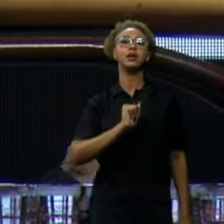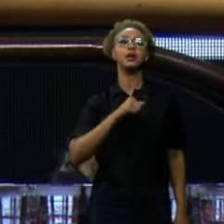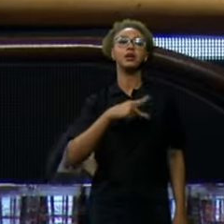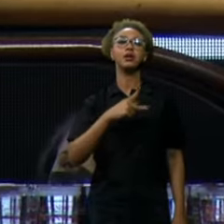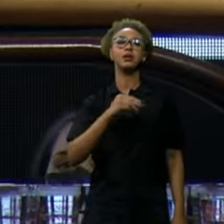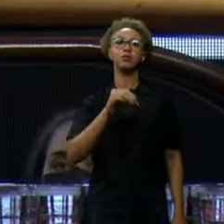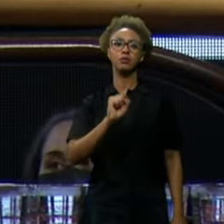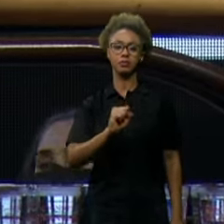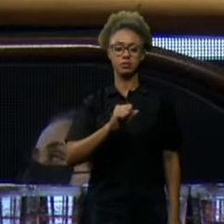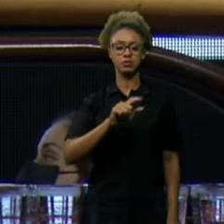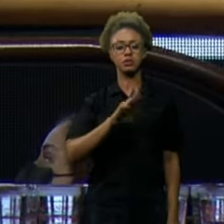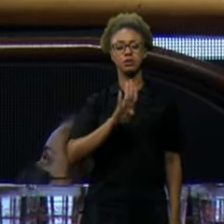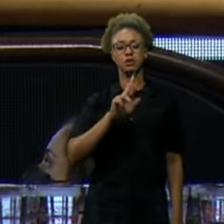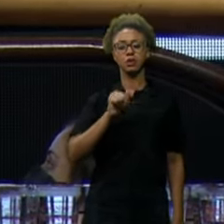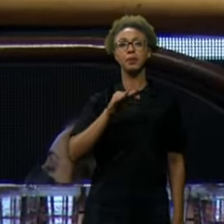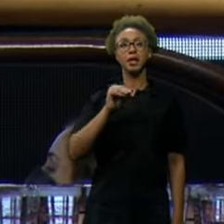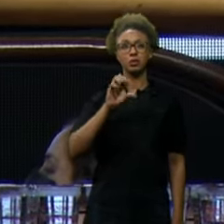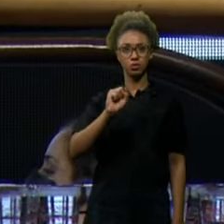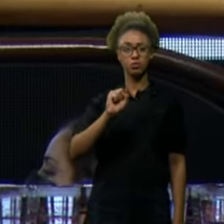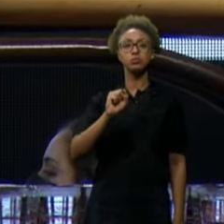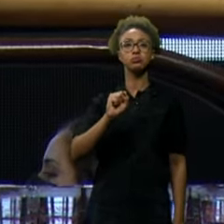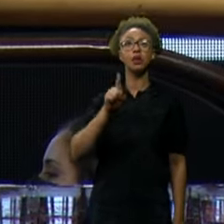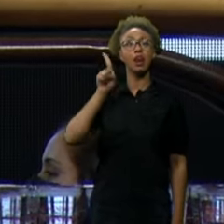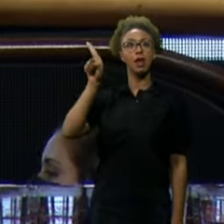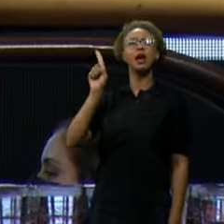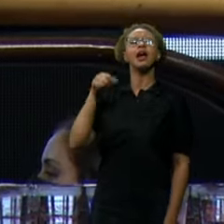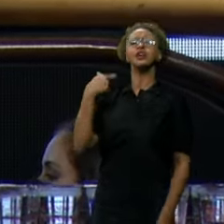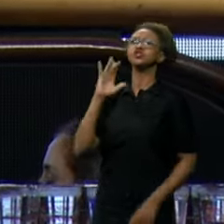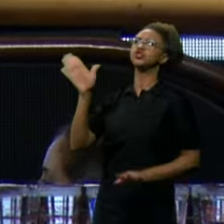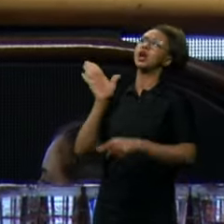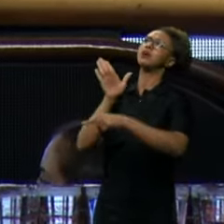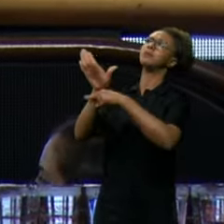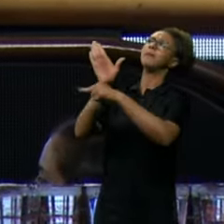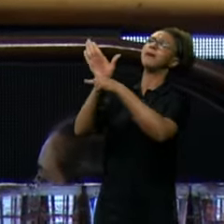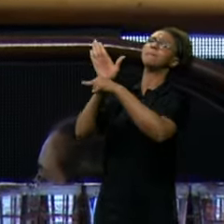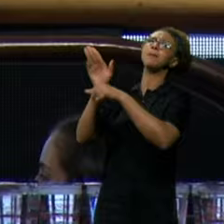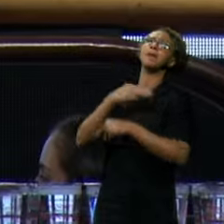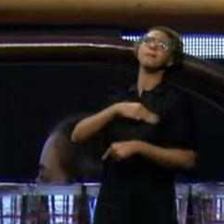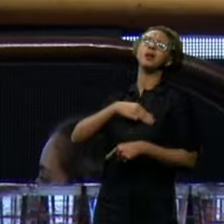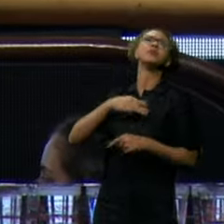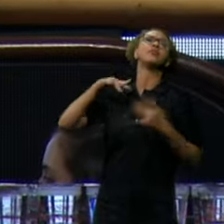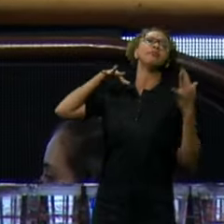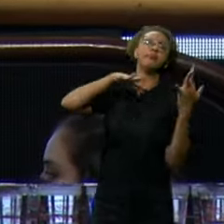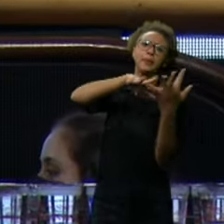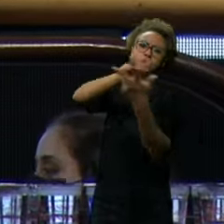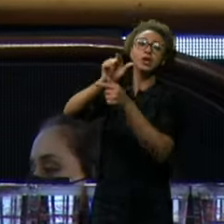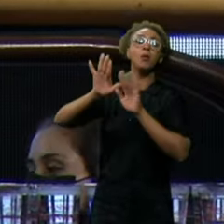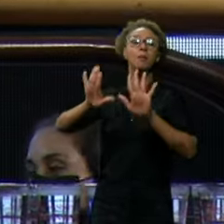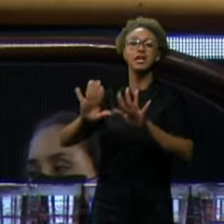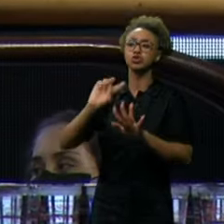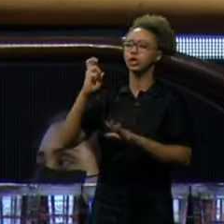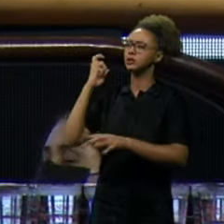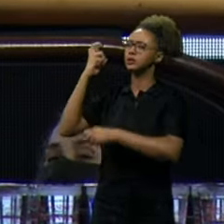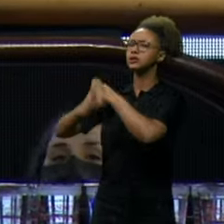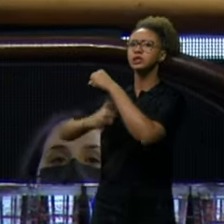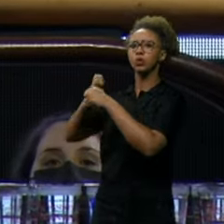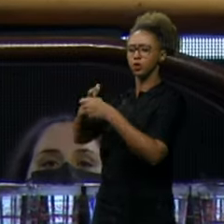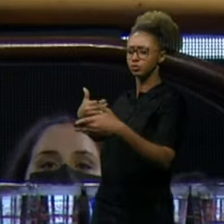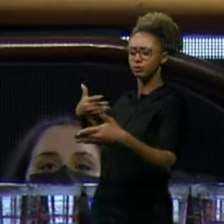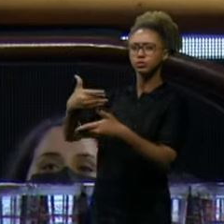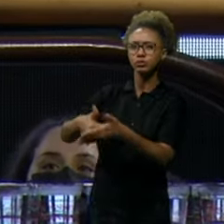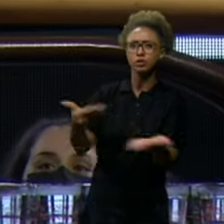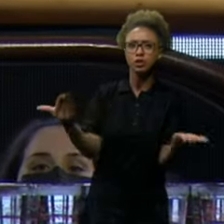Gaspar e o Brasil ele a gente já Coopera comissões há muito tempo a nível internacional mas nos últimos cinco anos